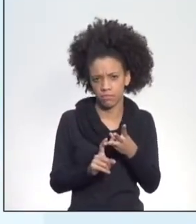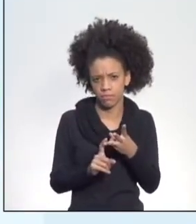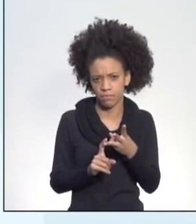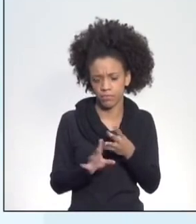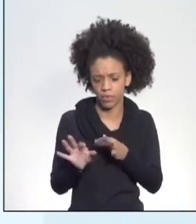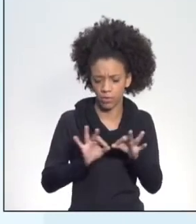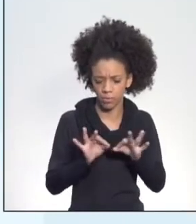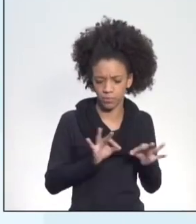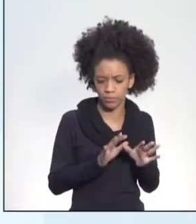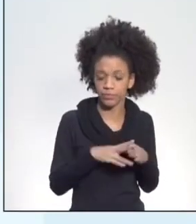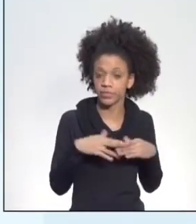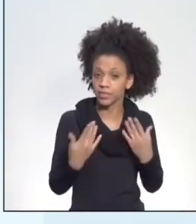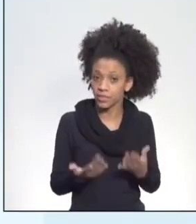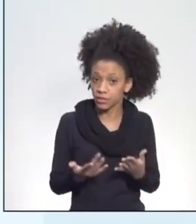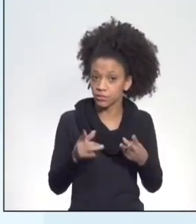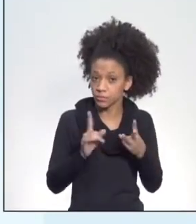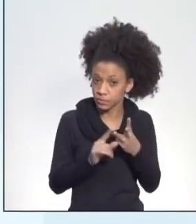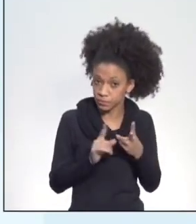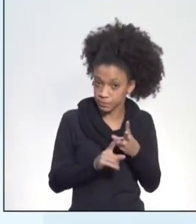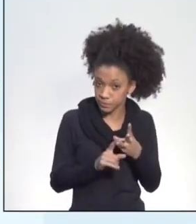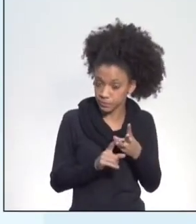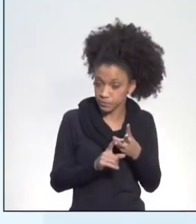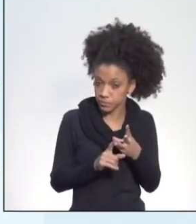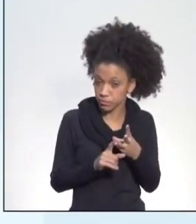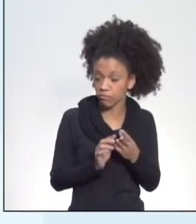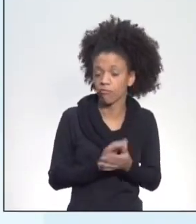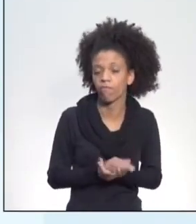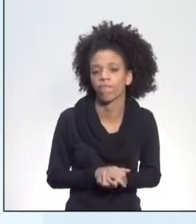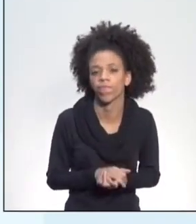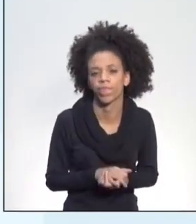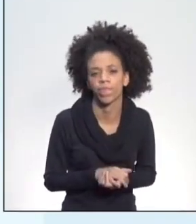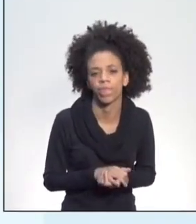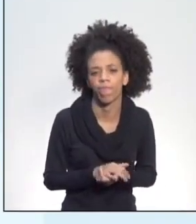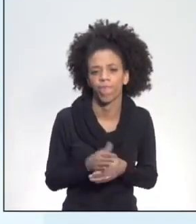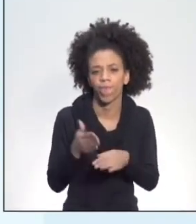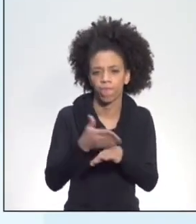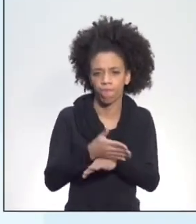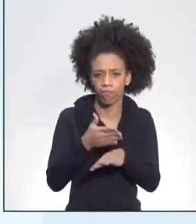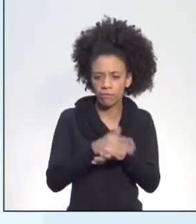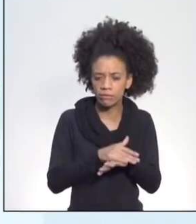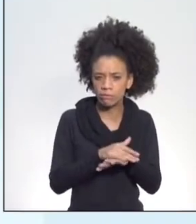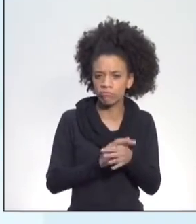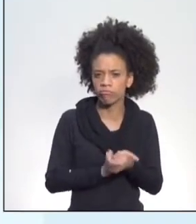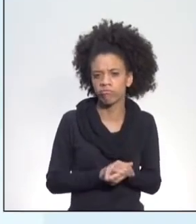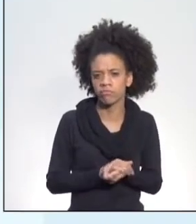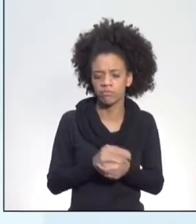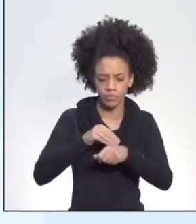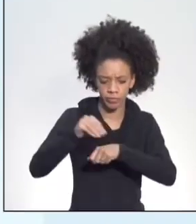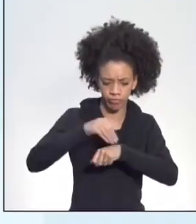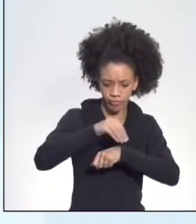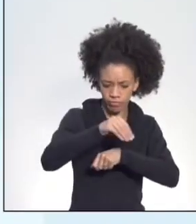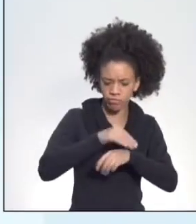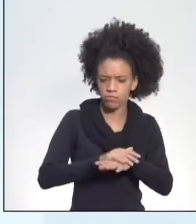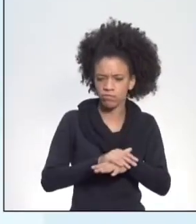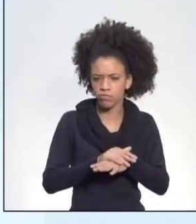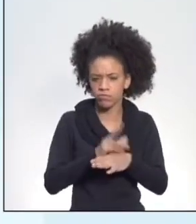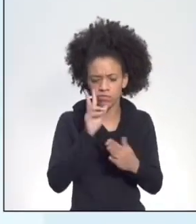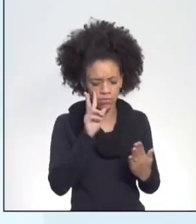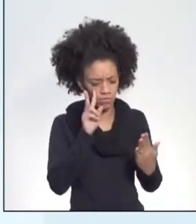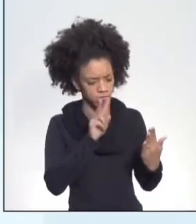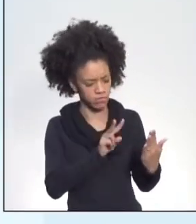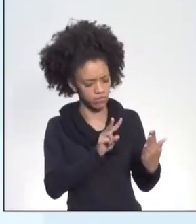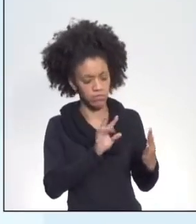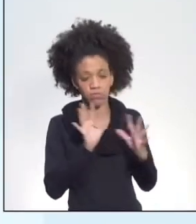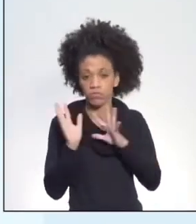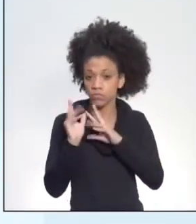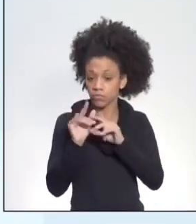projeto. Na fase de execução do projeto, nós entramos aí na questão do processo de criação, no qual a gente efetua o controle e o ajuste